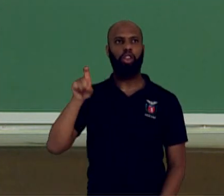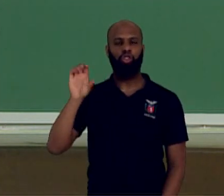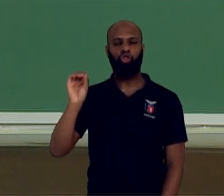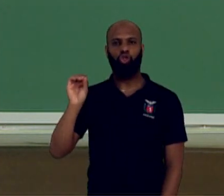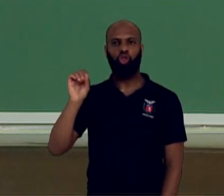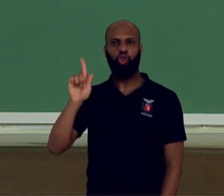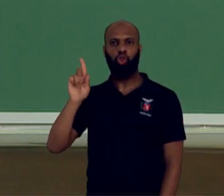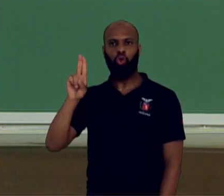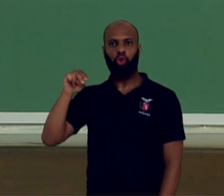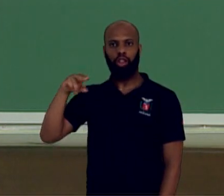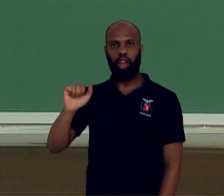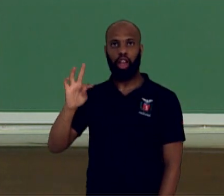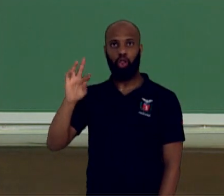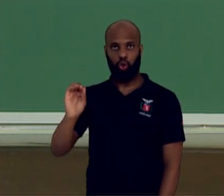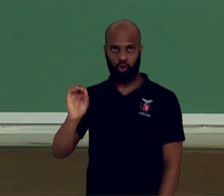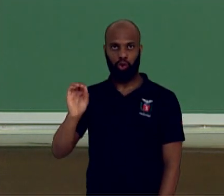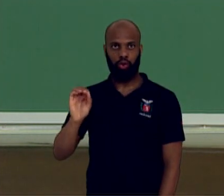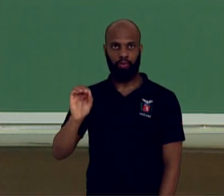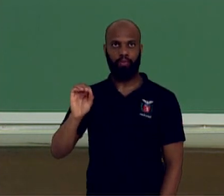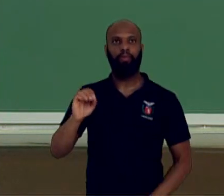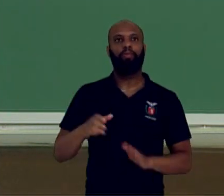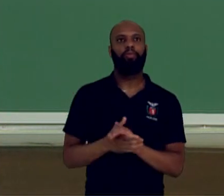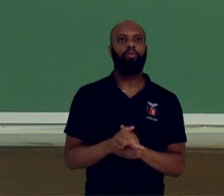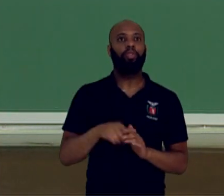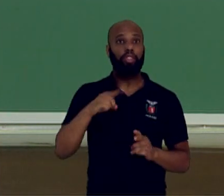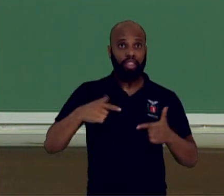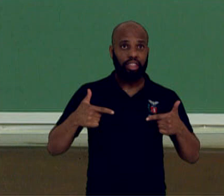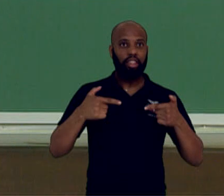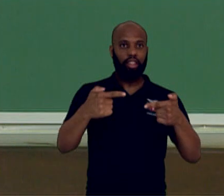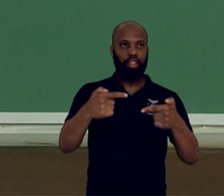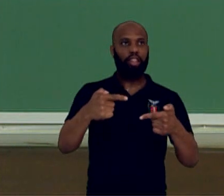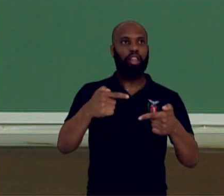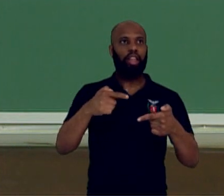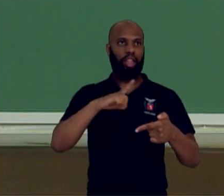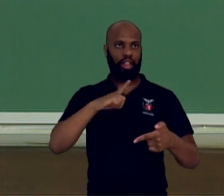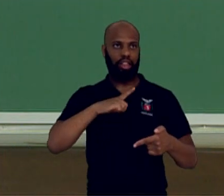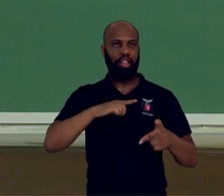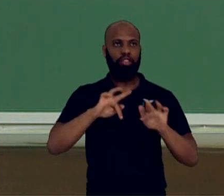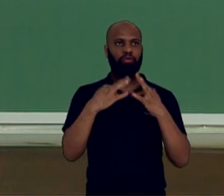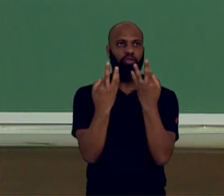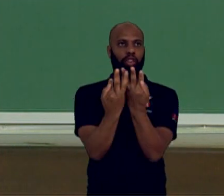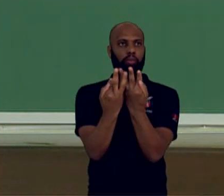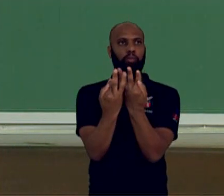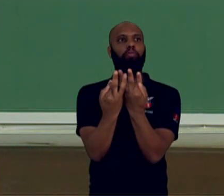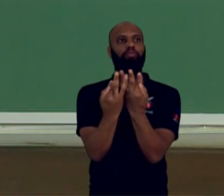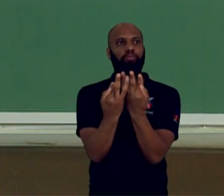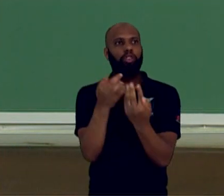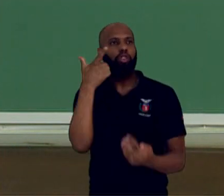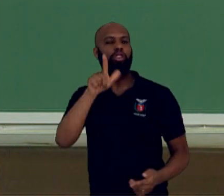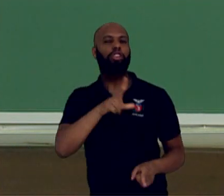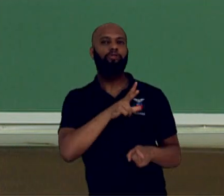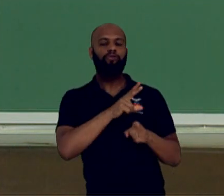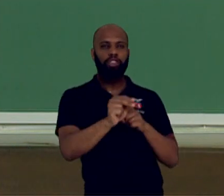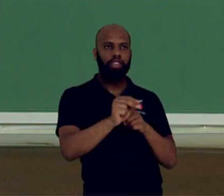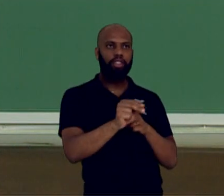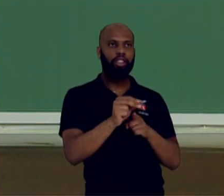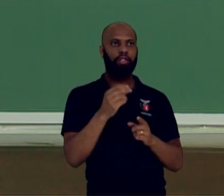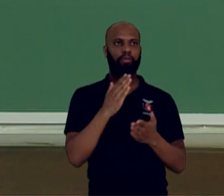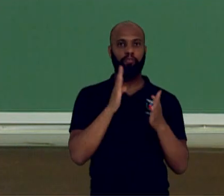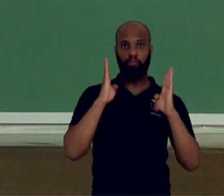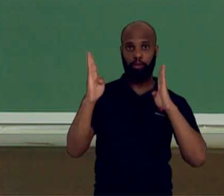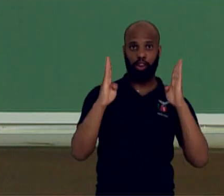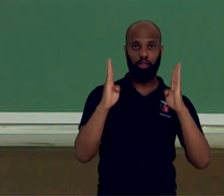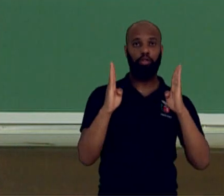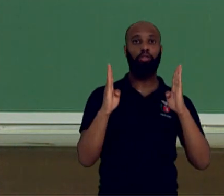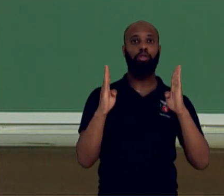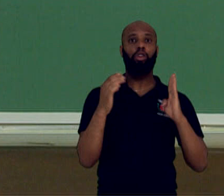vai, Tenro não, Genpei, Guerra Genpei, onde a família Minamoto consegue vencer, que vai de 1185, daqui a